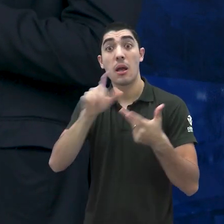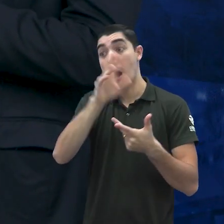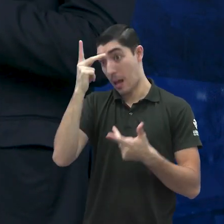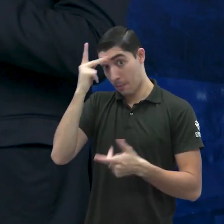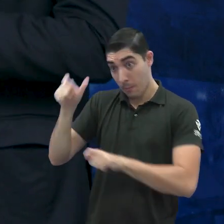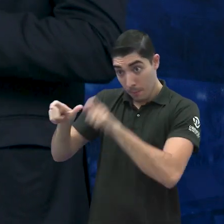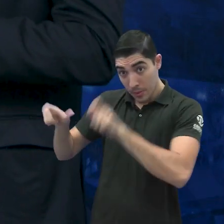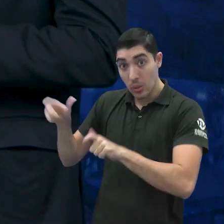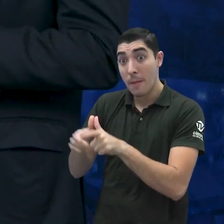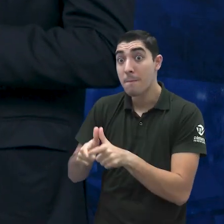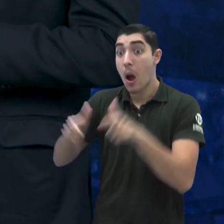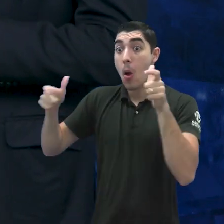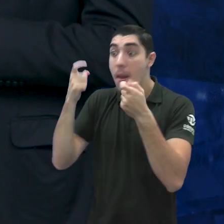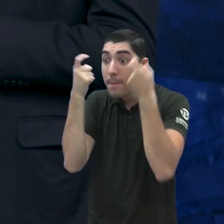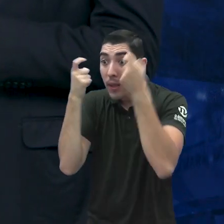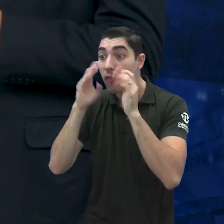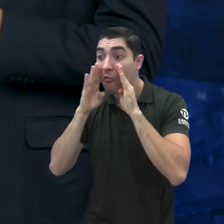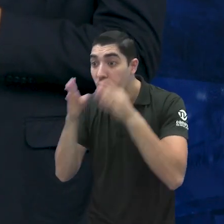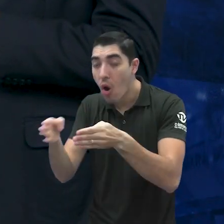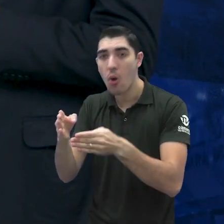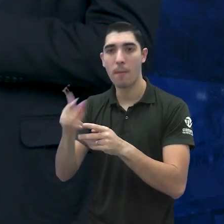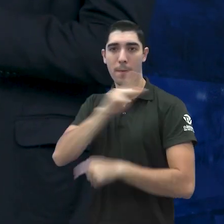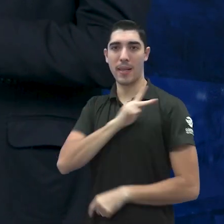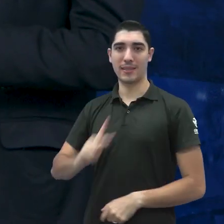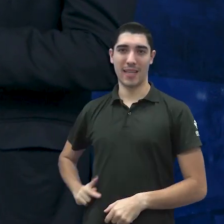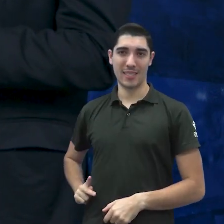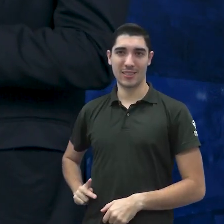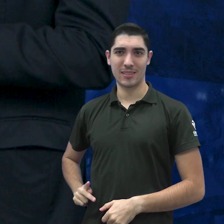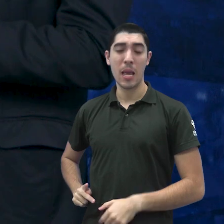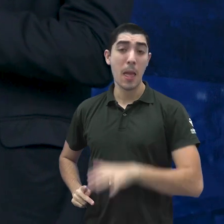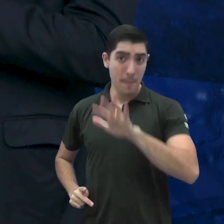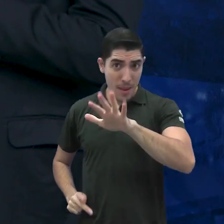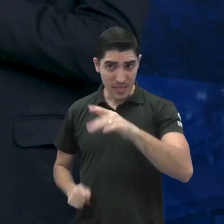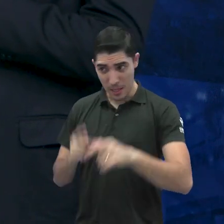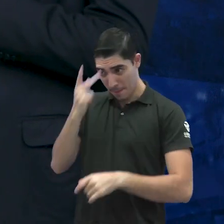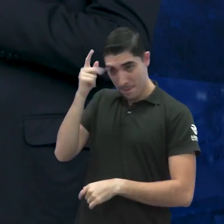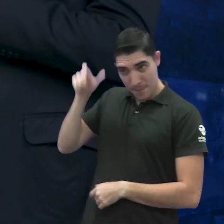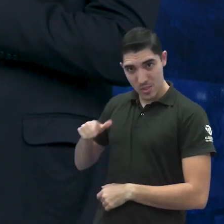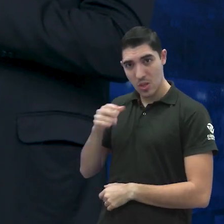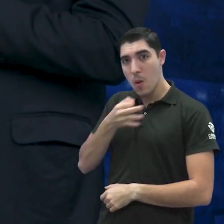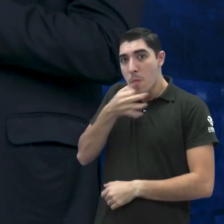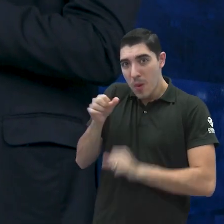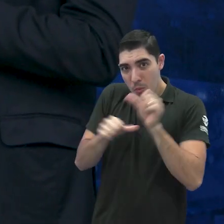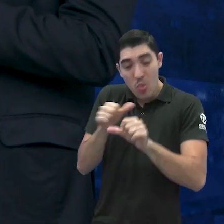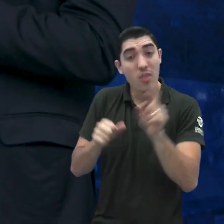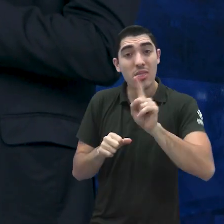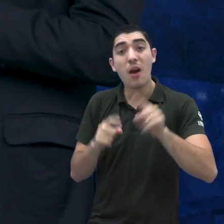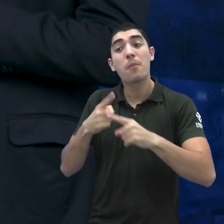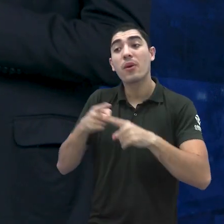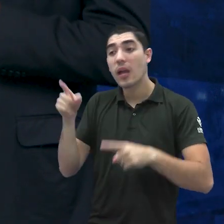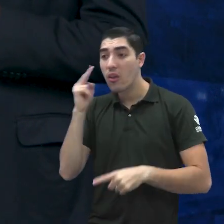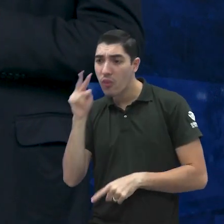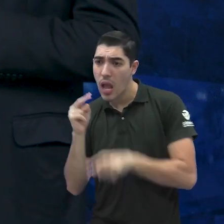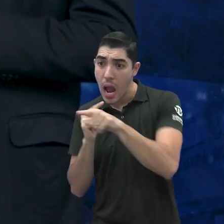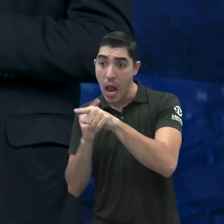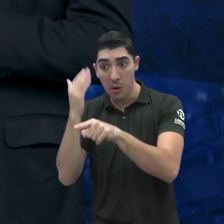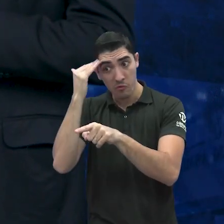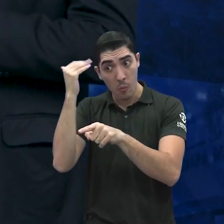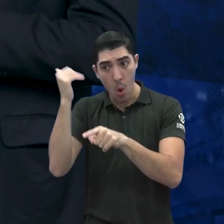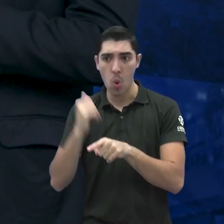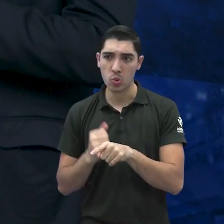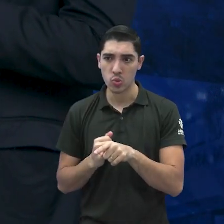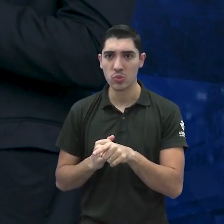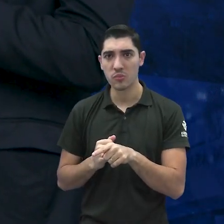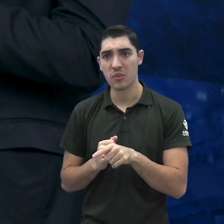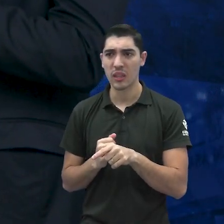se discute Senado, governo, tendem a acontecer com algum equívoco. E não é porque as pessoas mudaram de opinião, é porque elas vão no nome mais conhecido,